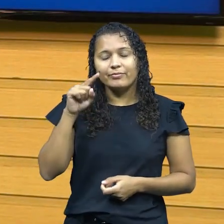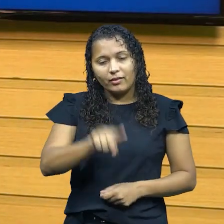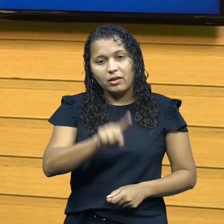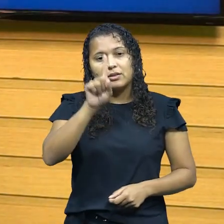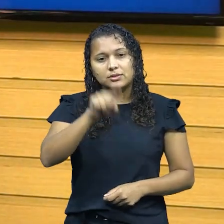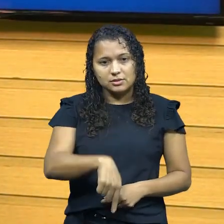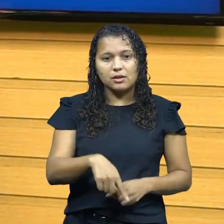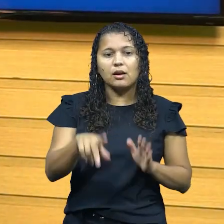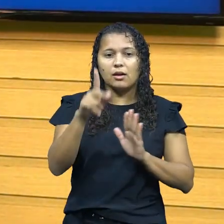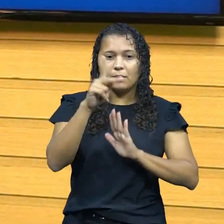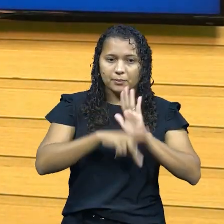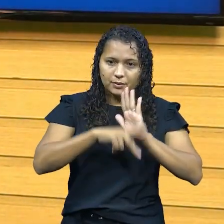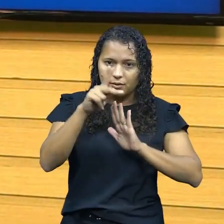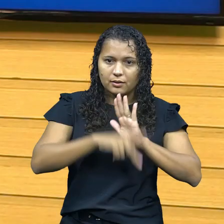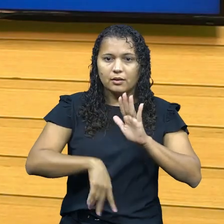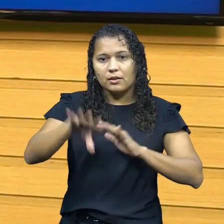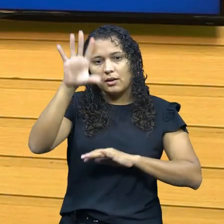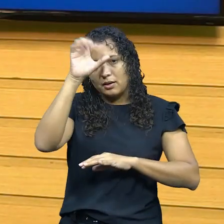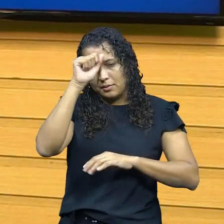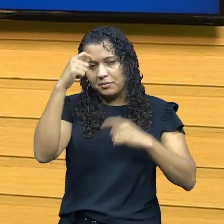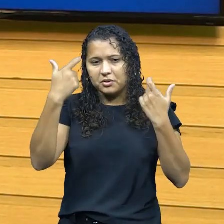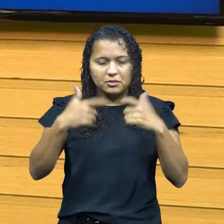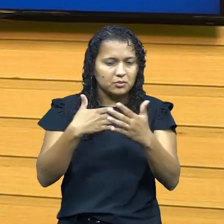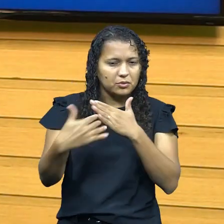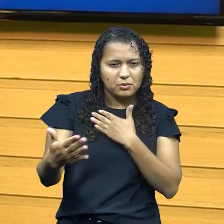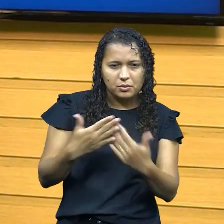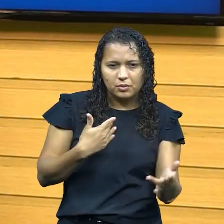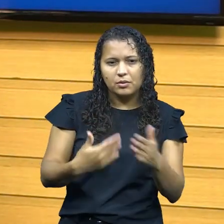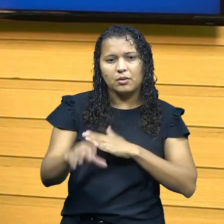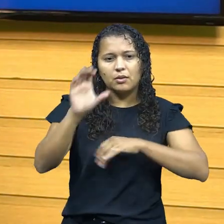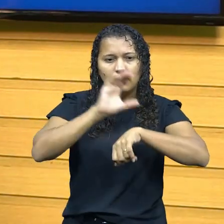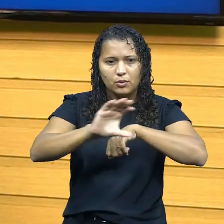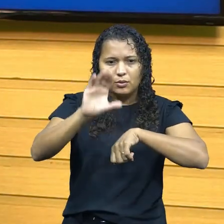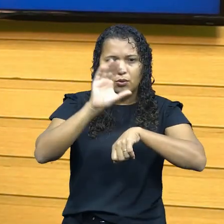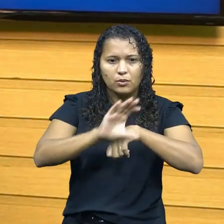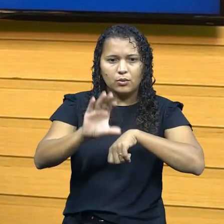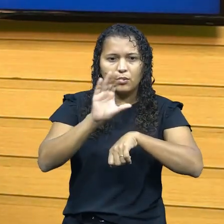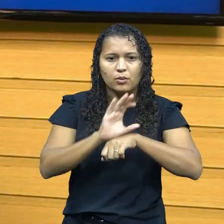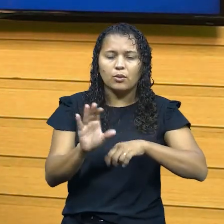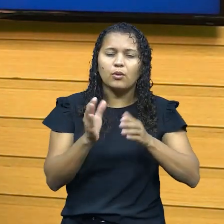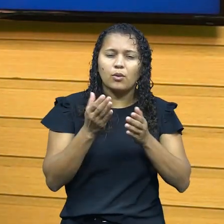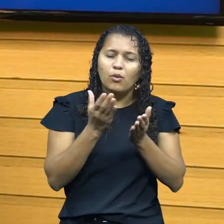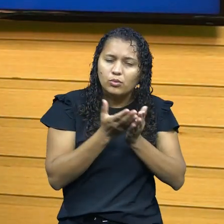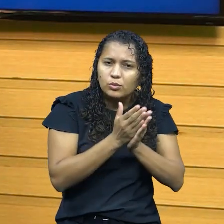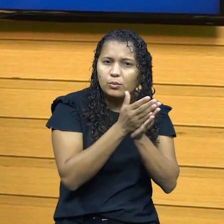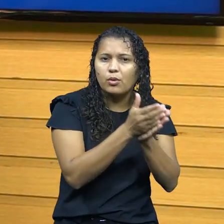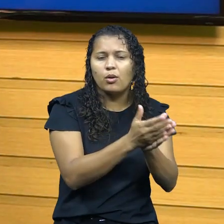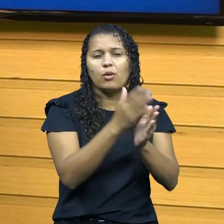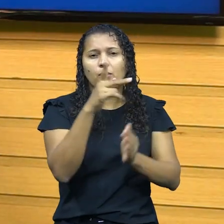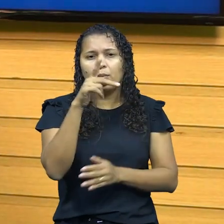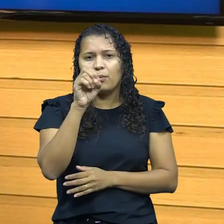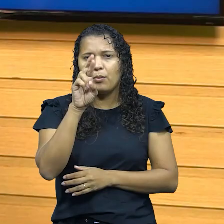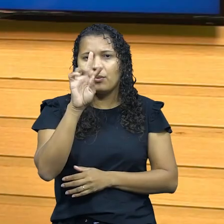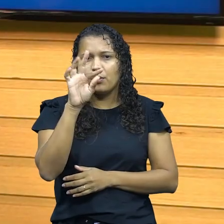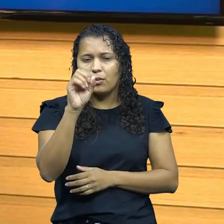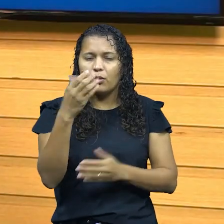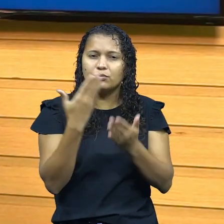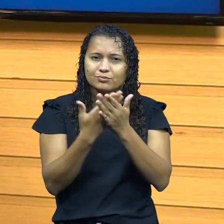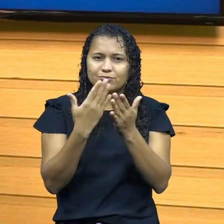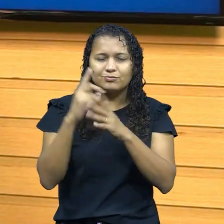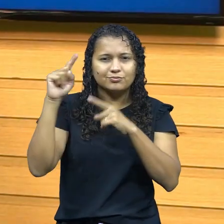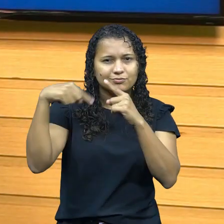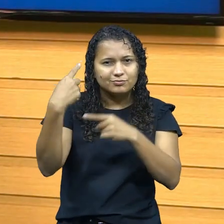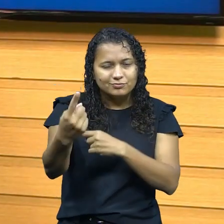Esse foi o nosso programa Aprenda Onde Estiver, do curso de portos. E eu espero vocês na